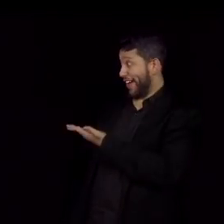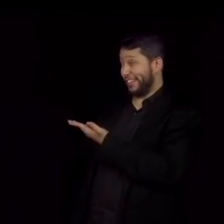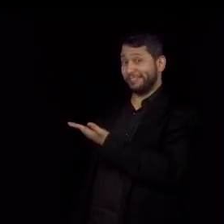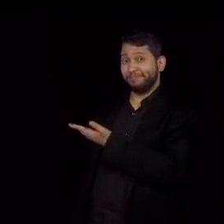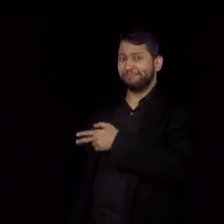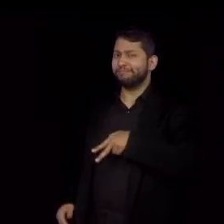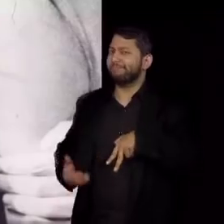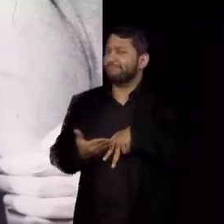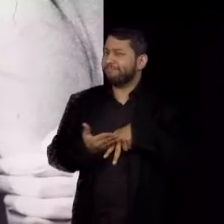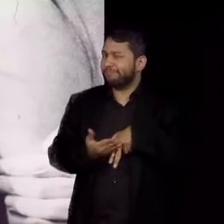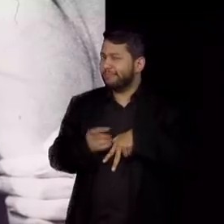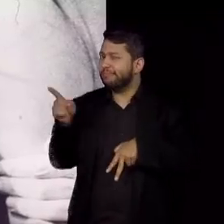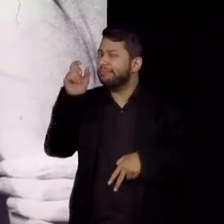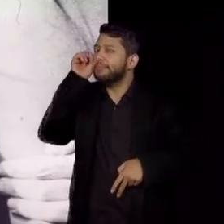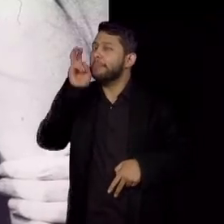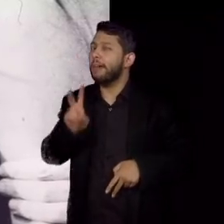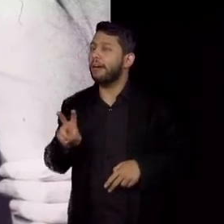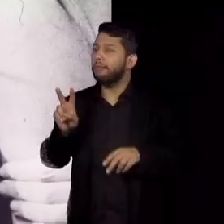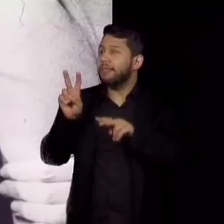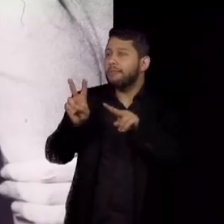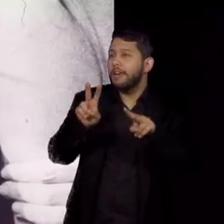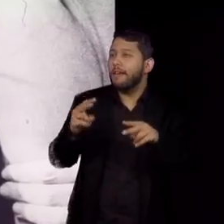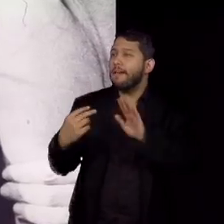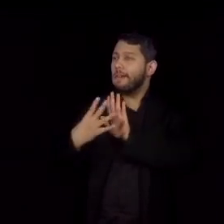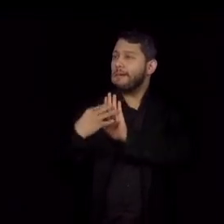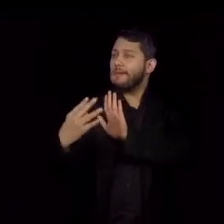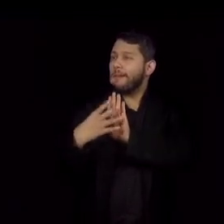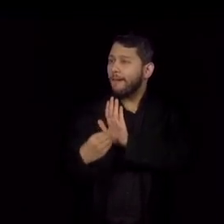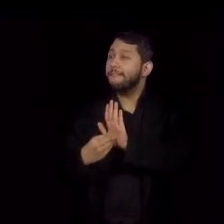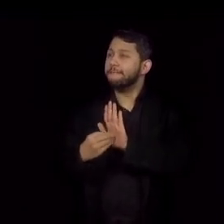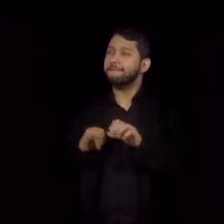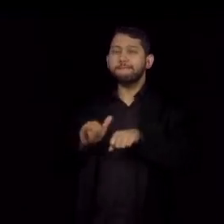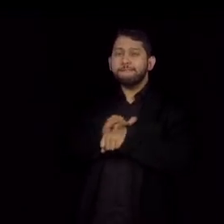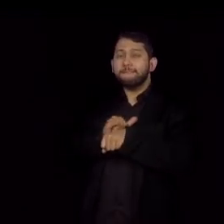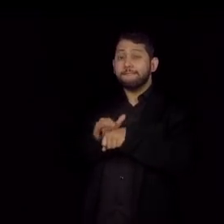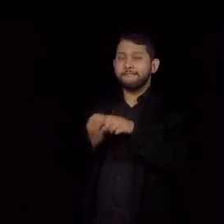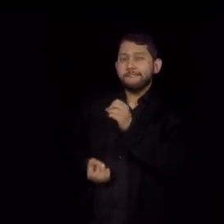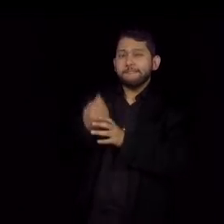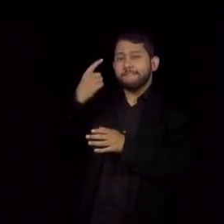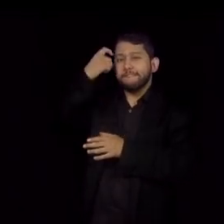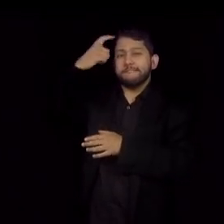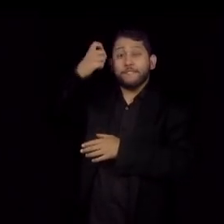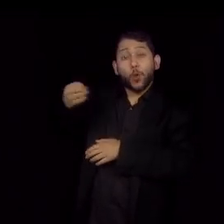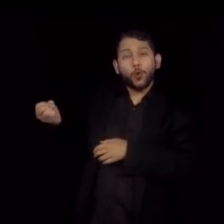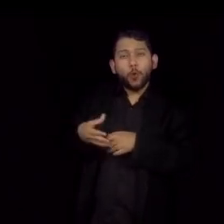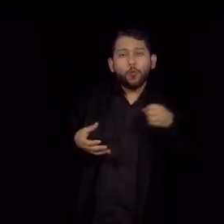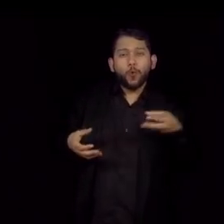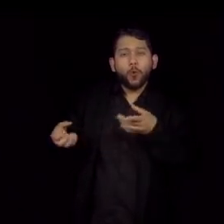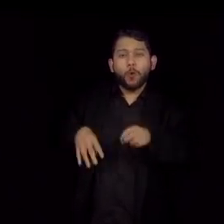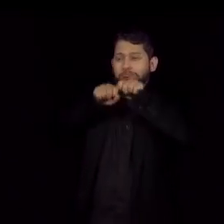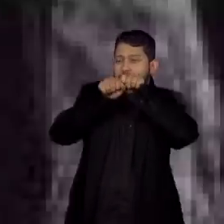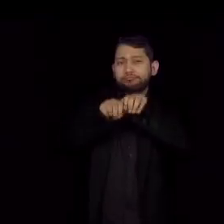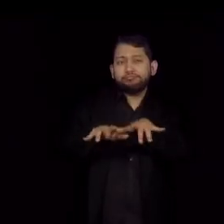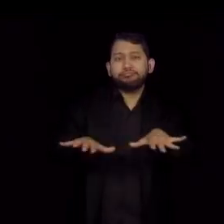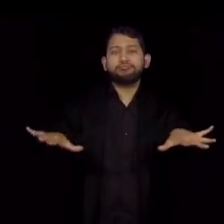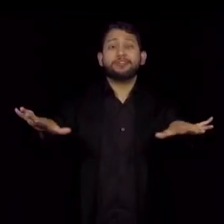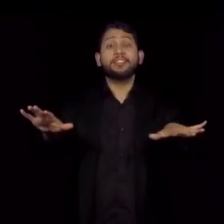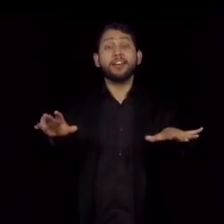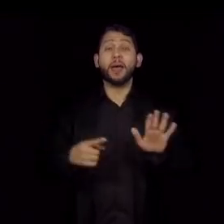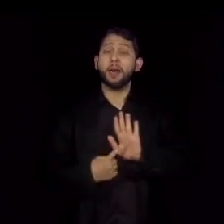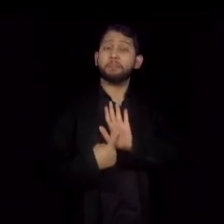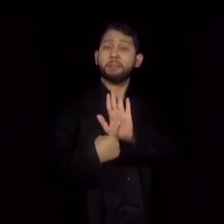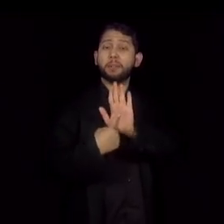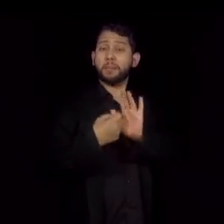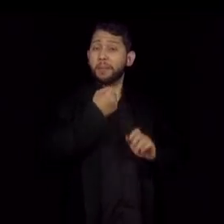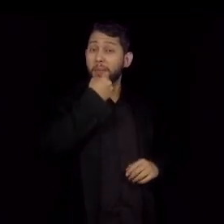às influências que exercia sobre a meninada, estava sempre criando os modelitos que utilizava nas suas